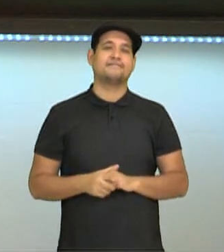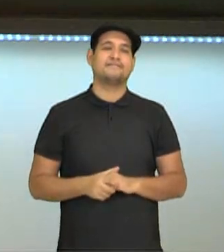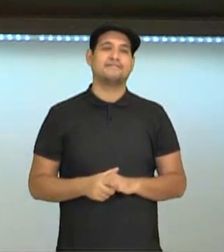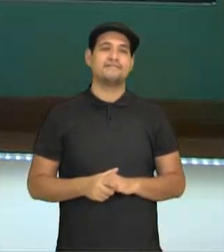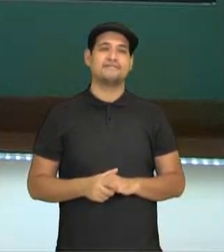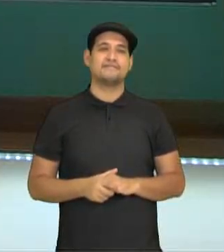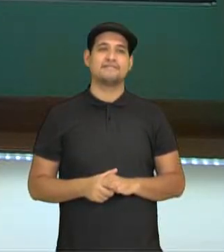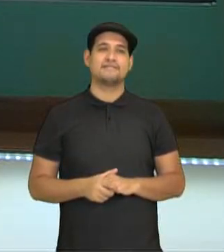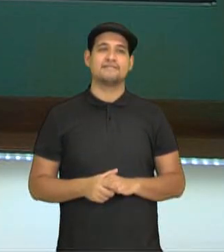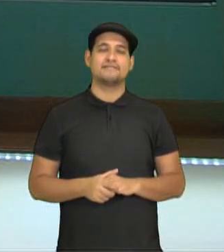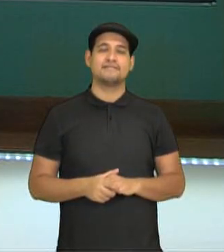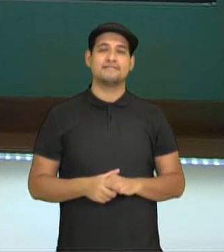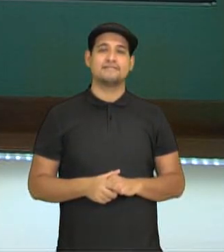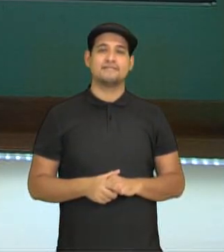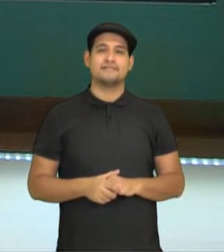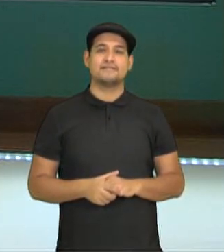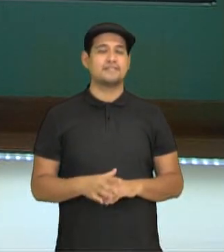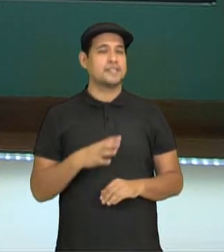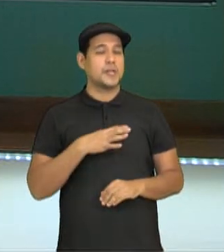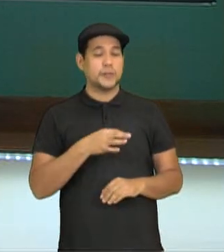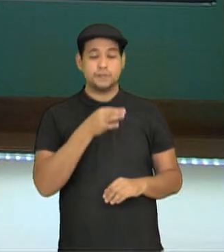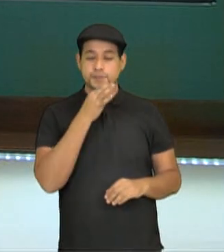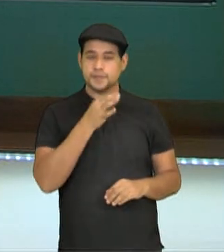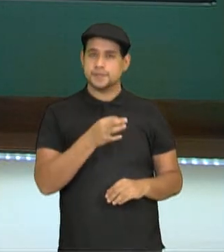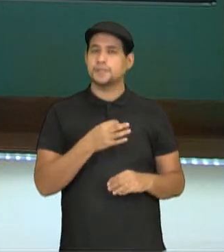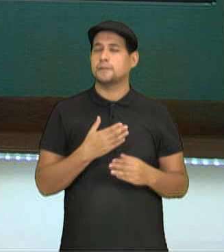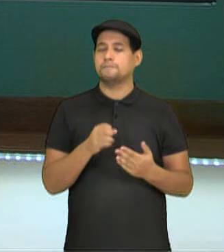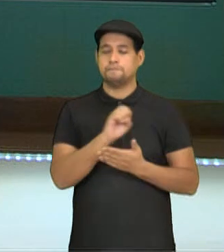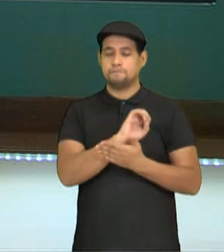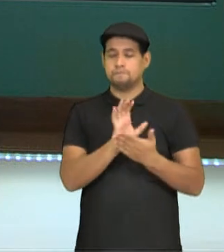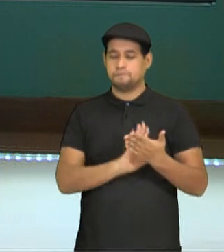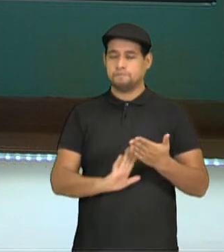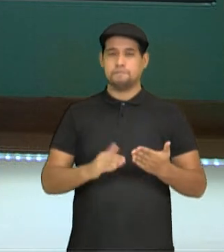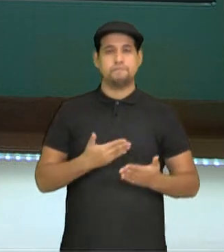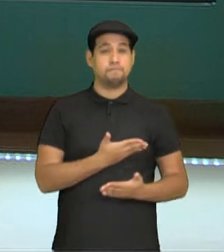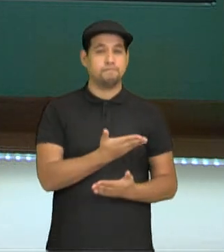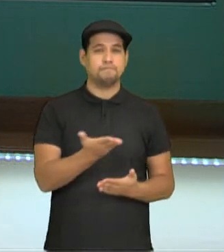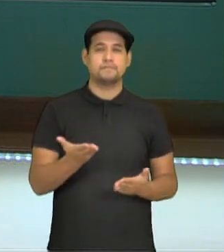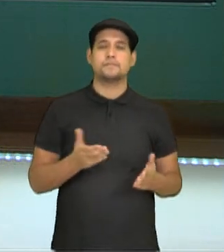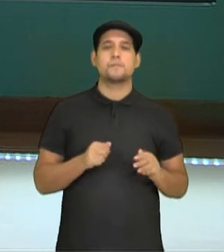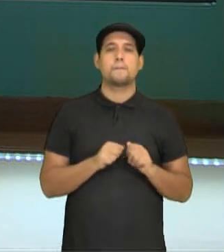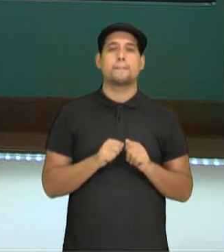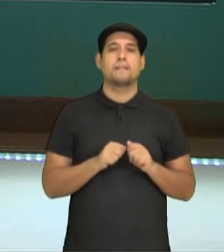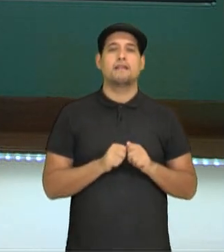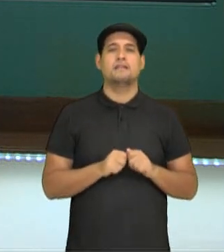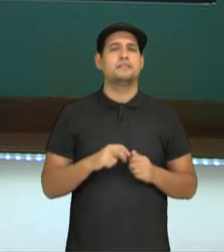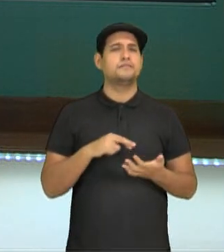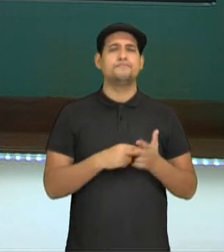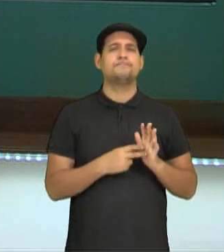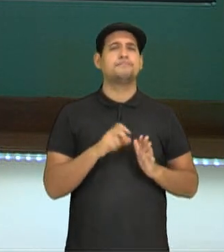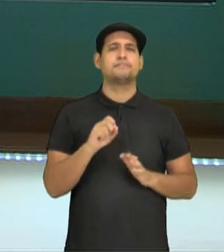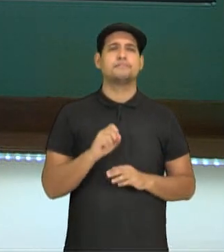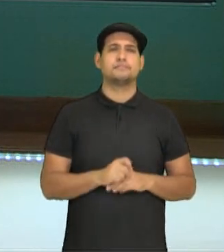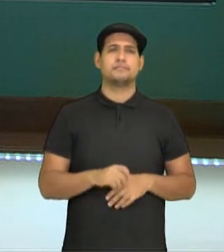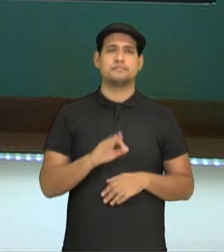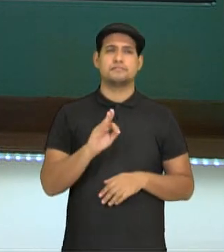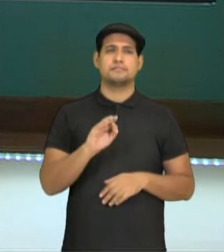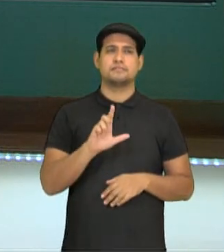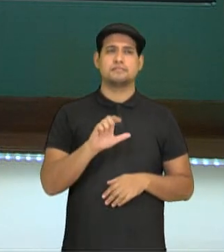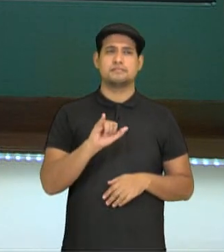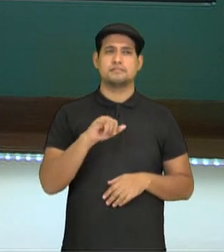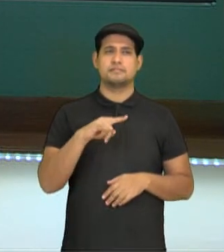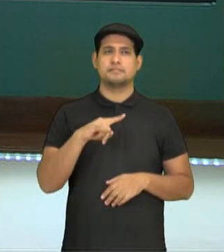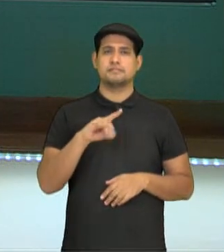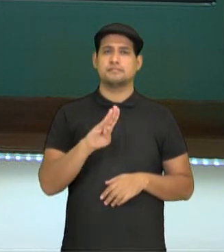Bom, eu tenho uma sugestão de atividade para você fazer, que é um flipbook. O que é